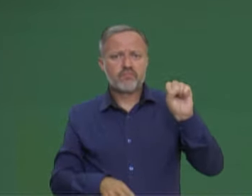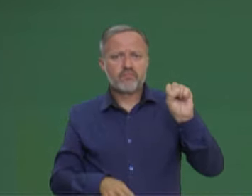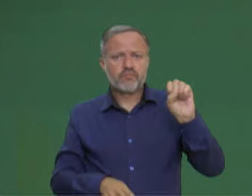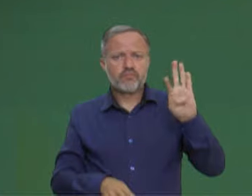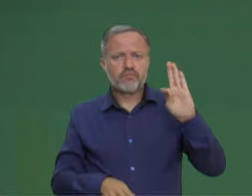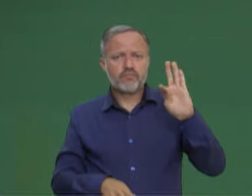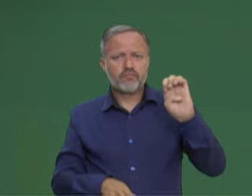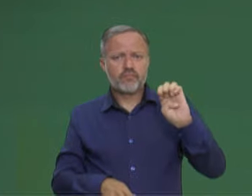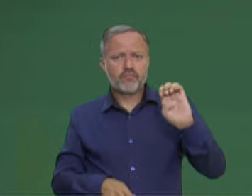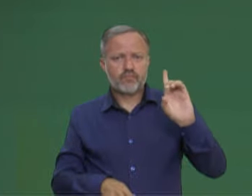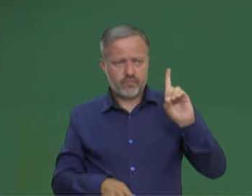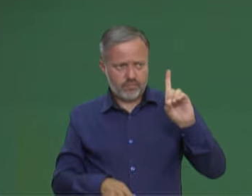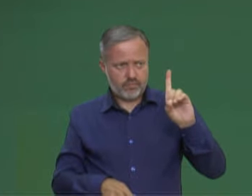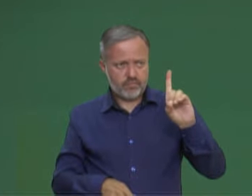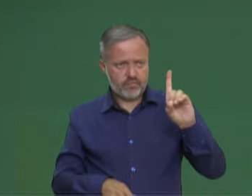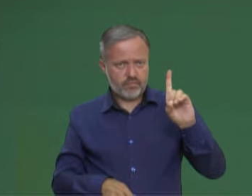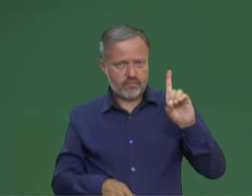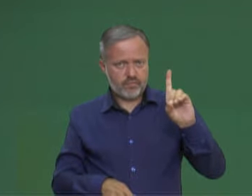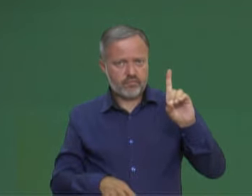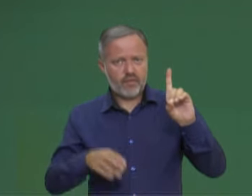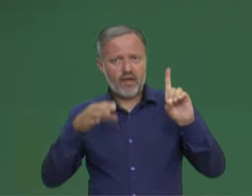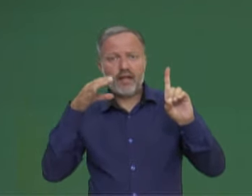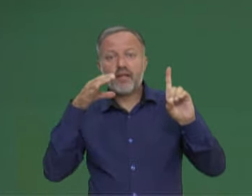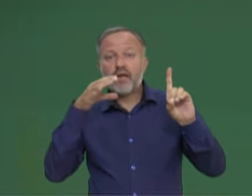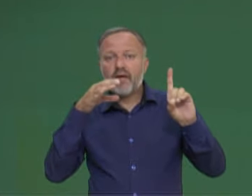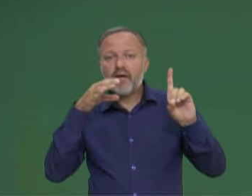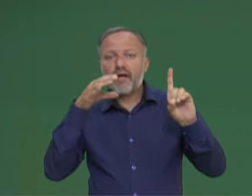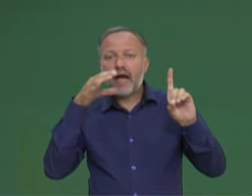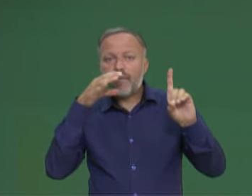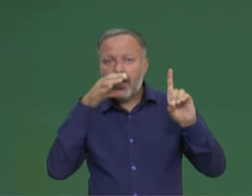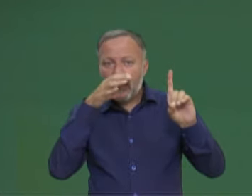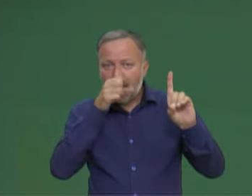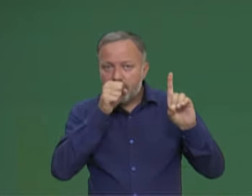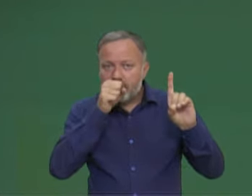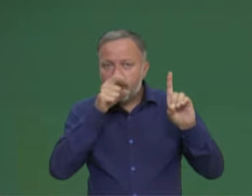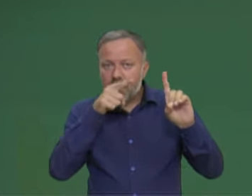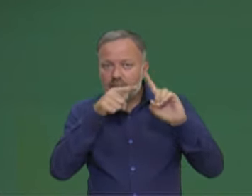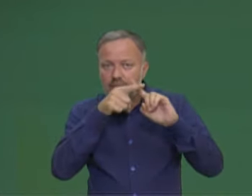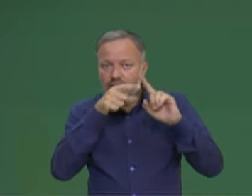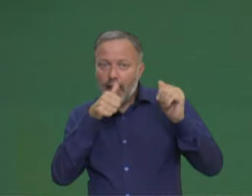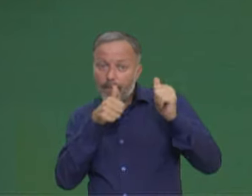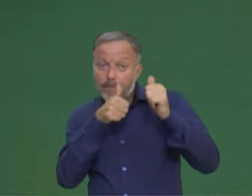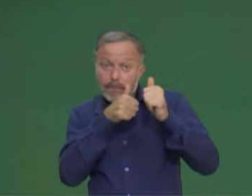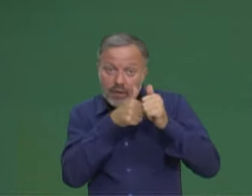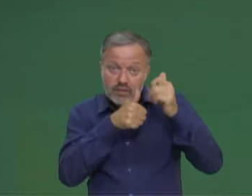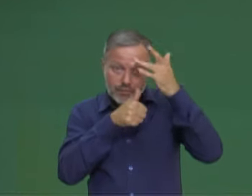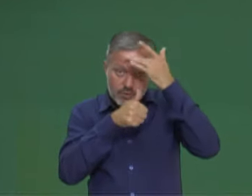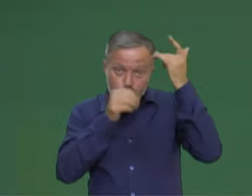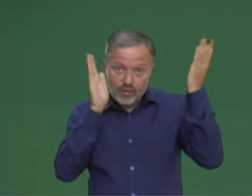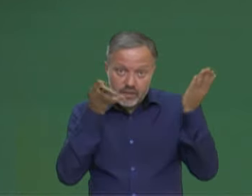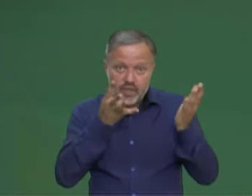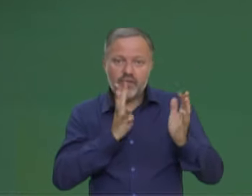utilize as palavras corretas para trazer essa aproximação, certo?